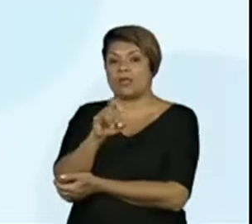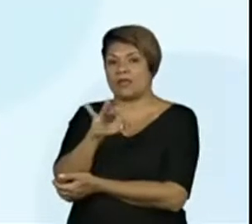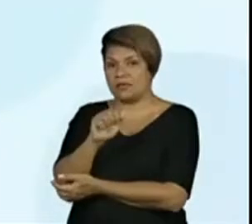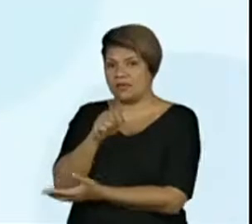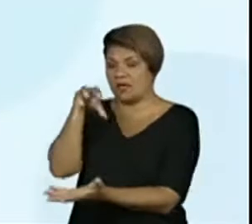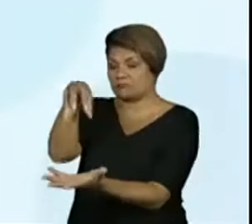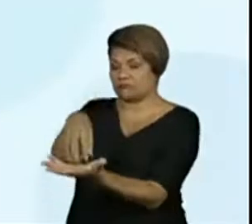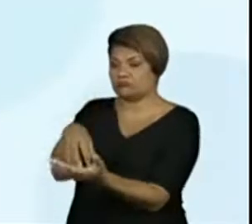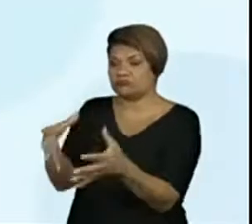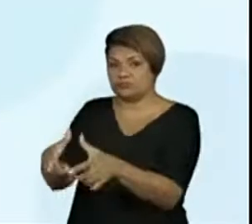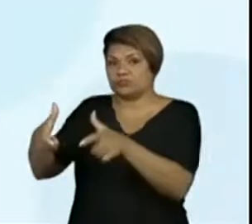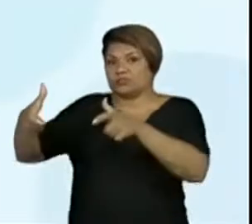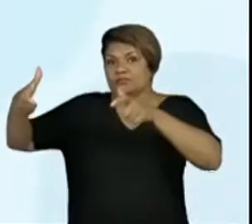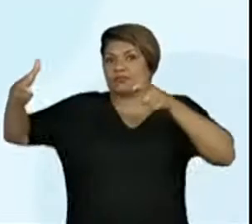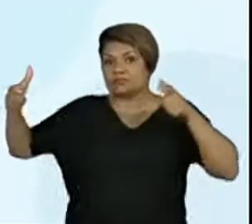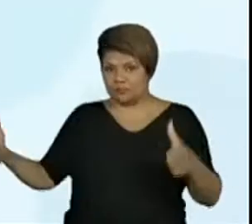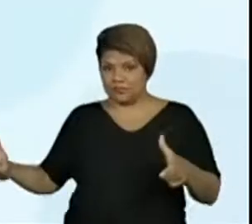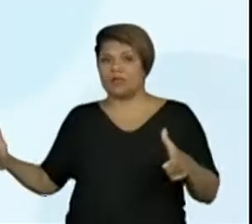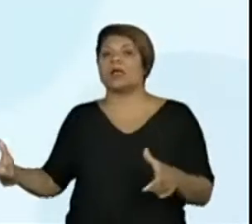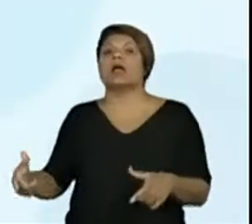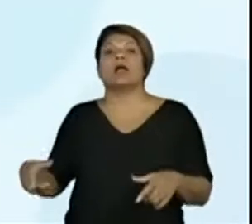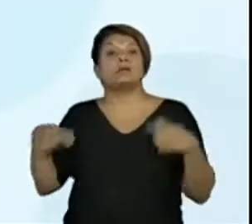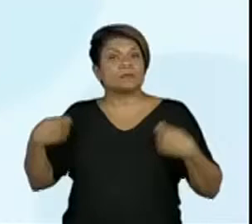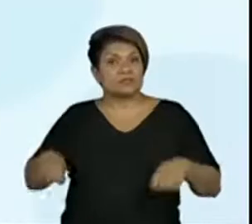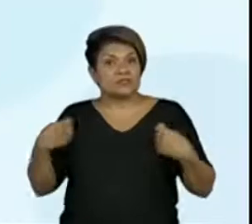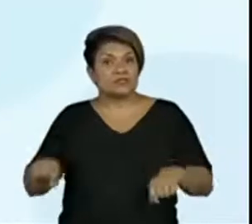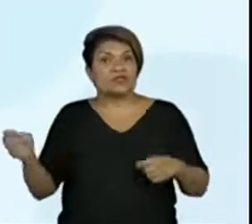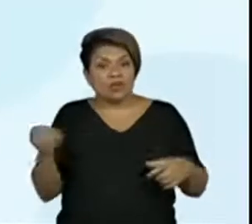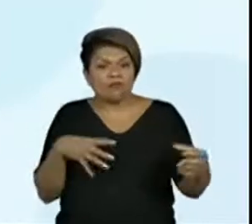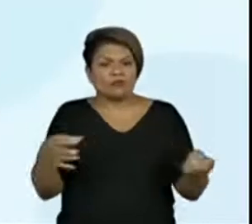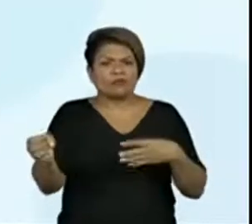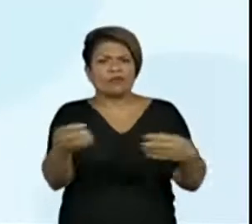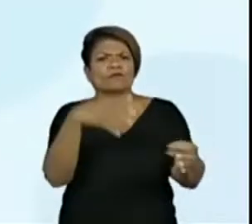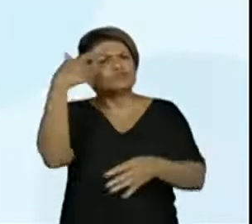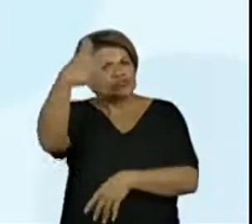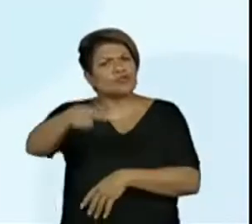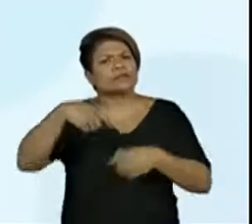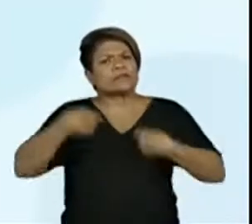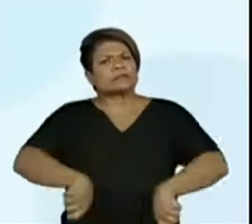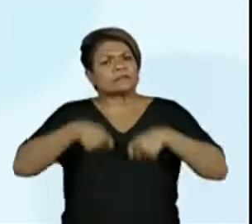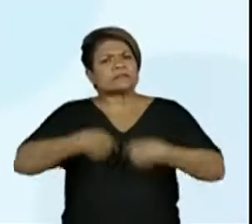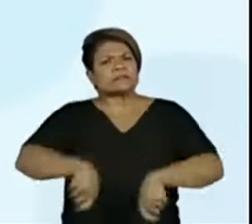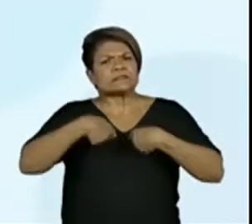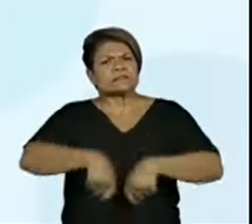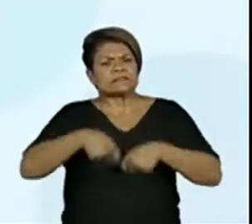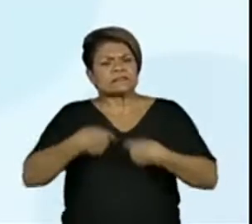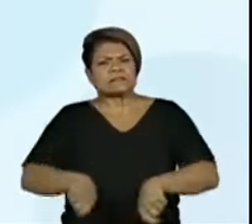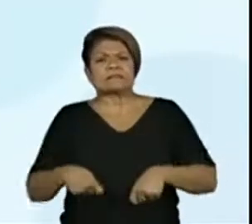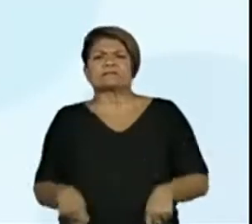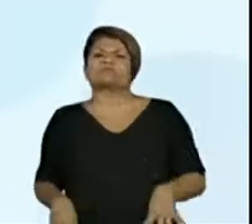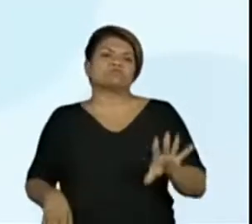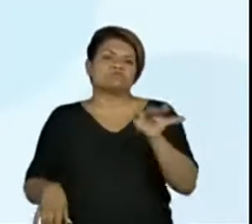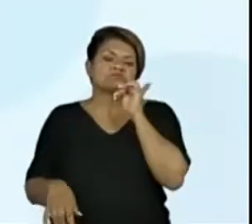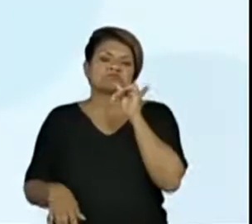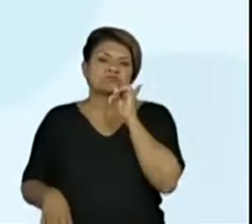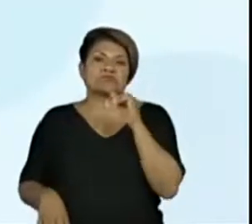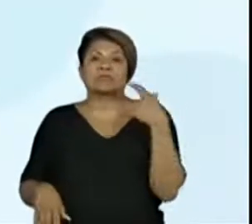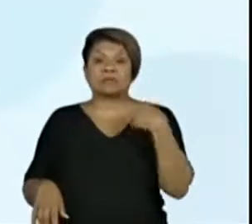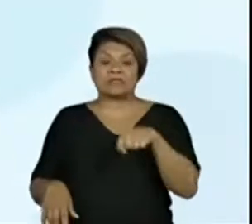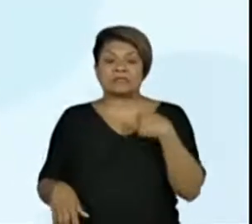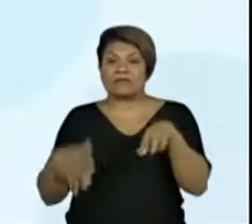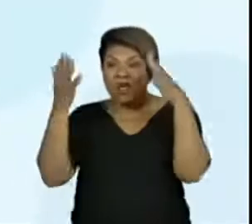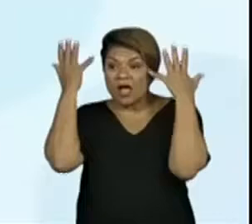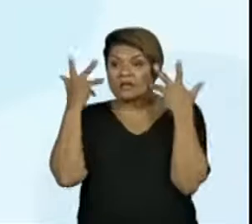mudanças fizeram surgir novas necessidades. Entre elas, a necessidade de contar os animais